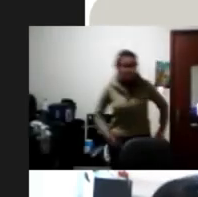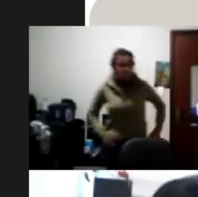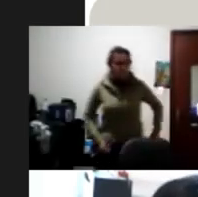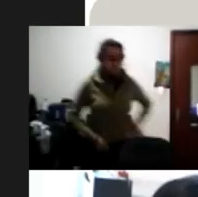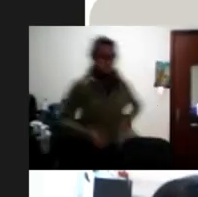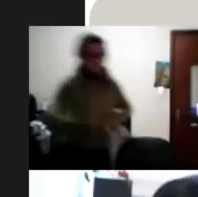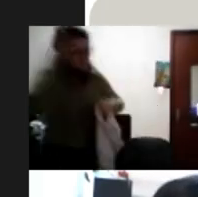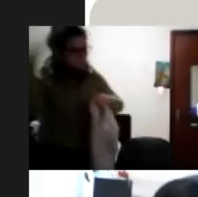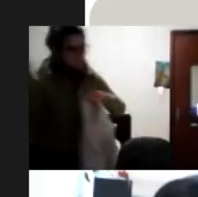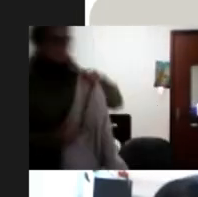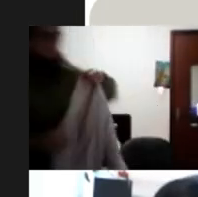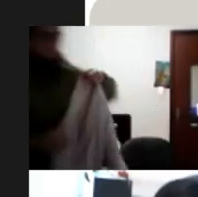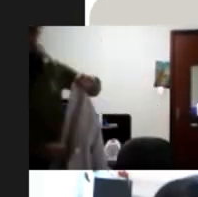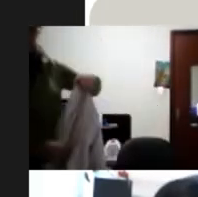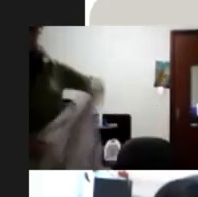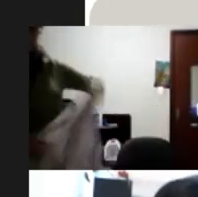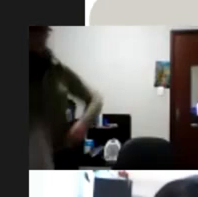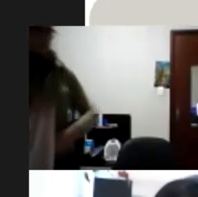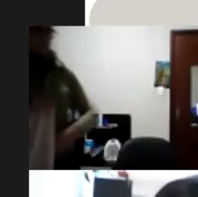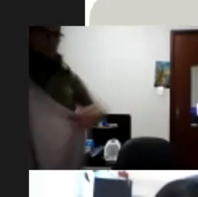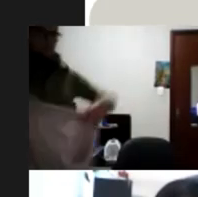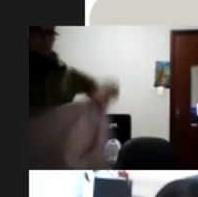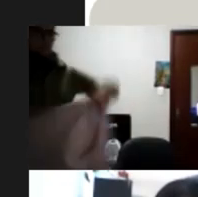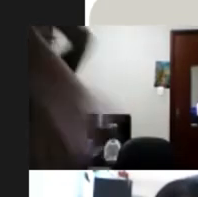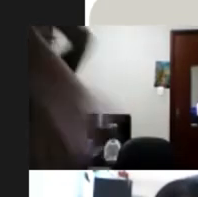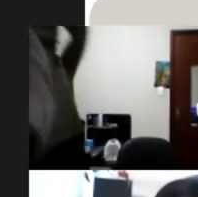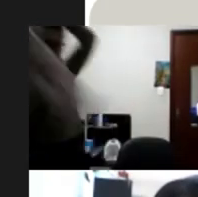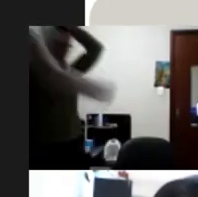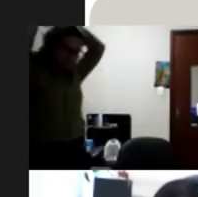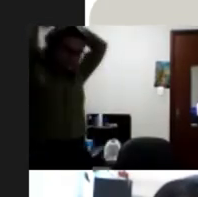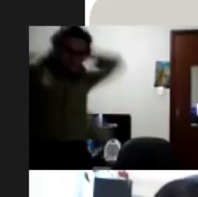com ela um depoimento. Gravo, vou conversar isso. Com ela lá. E